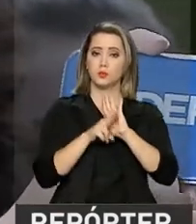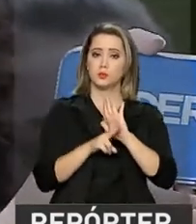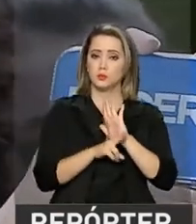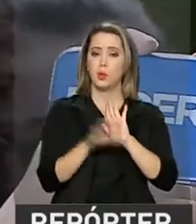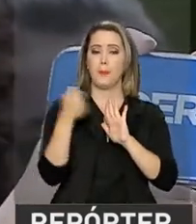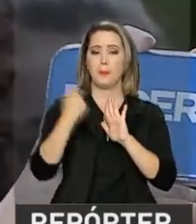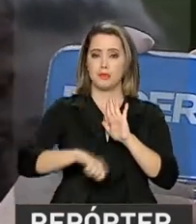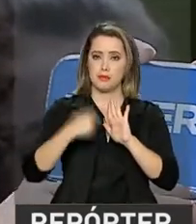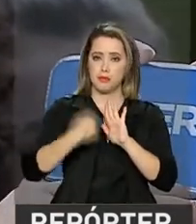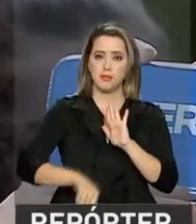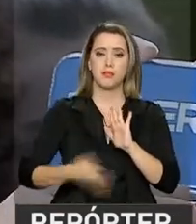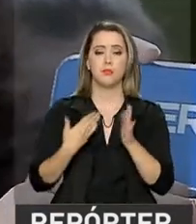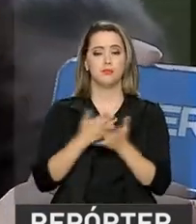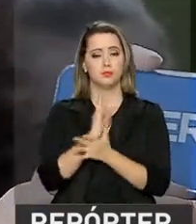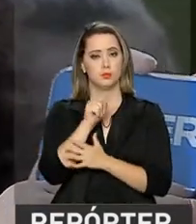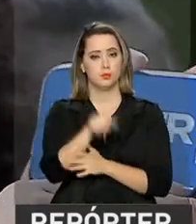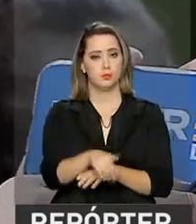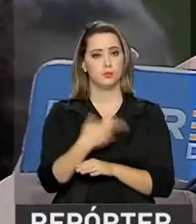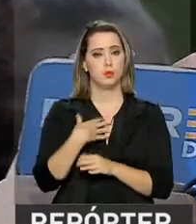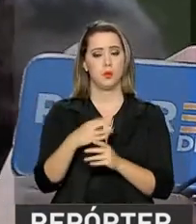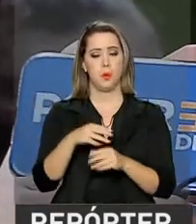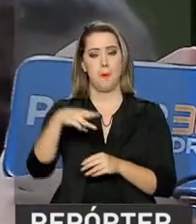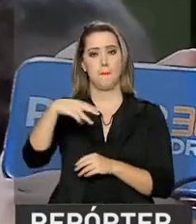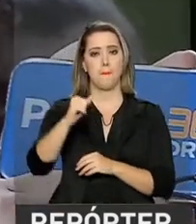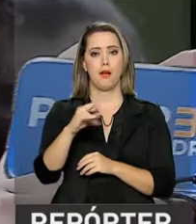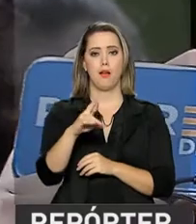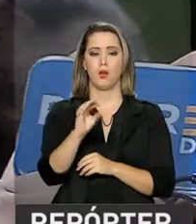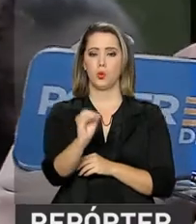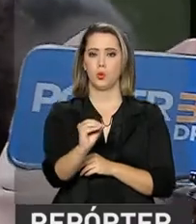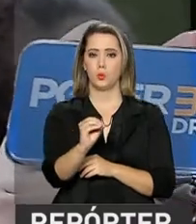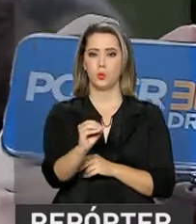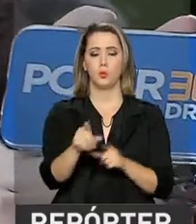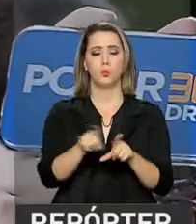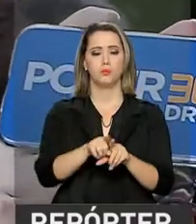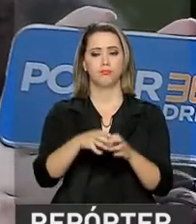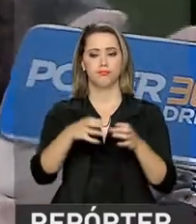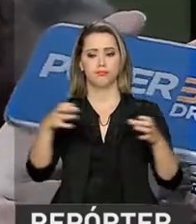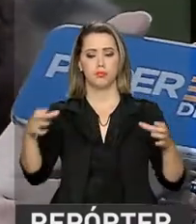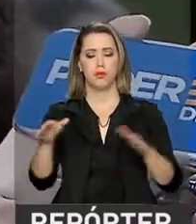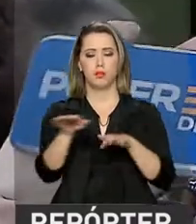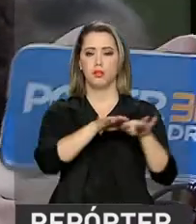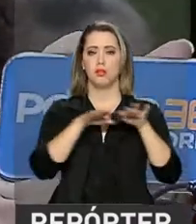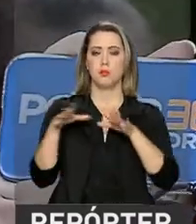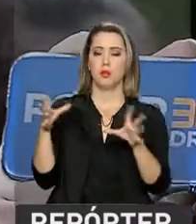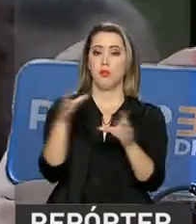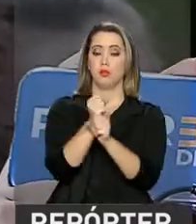não só em termos macroeconômicos isto é equilibrar as contas públicas